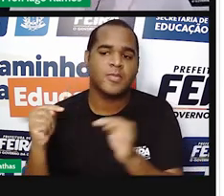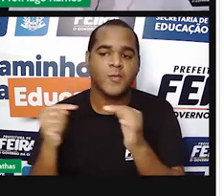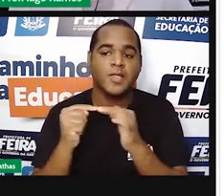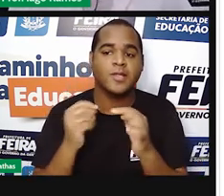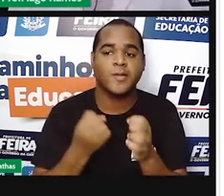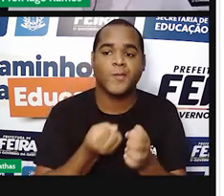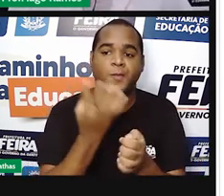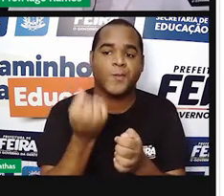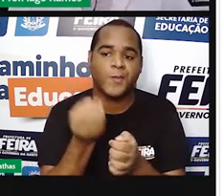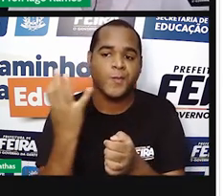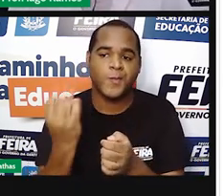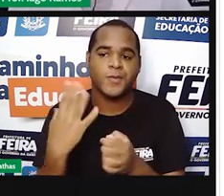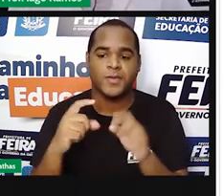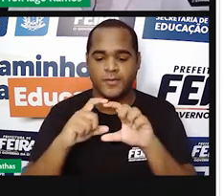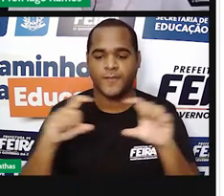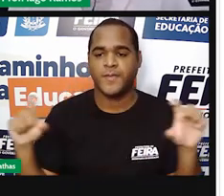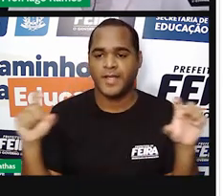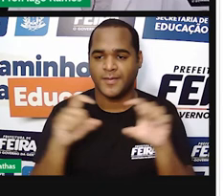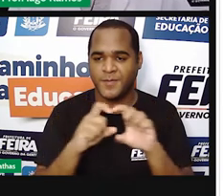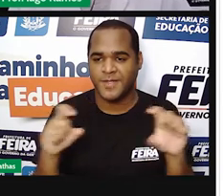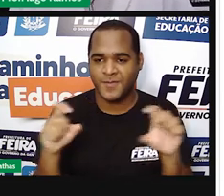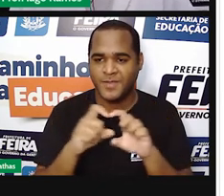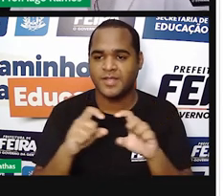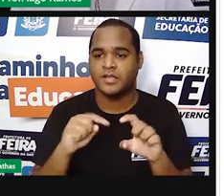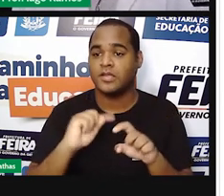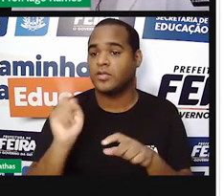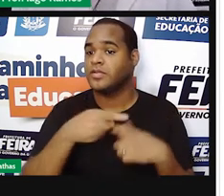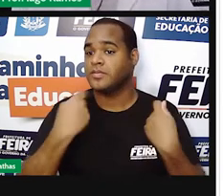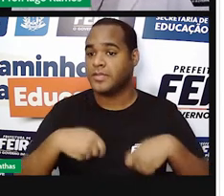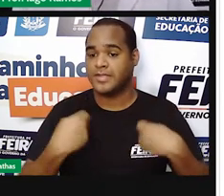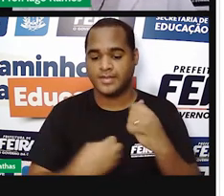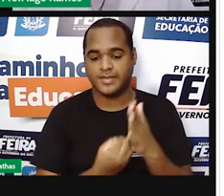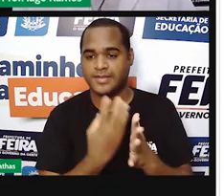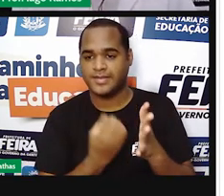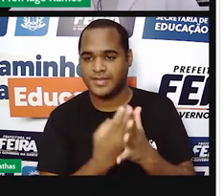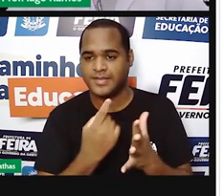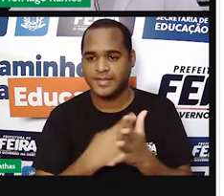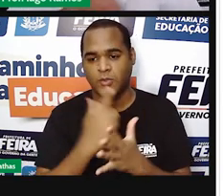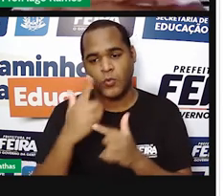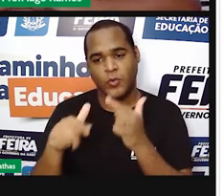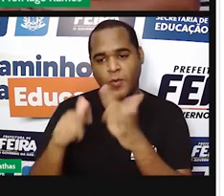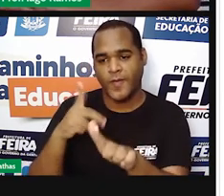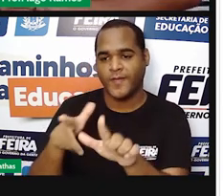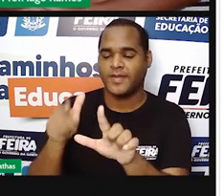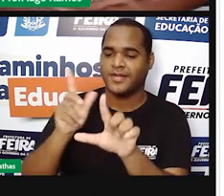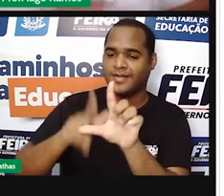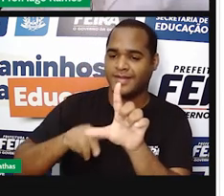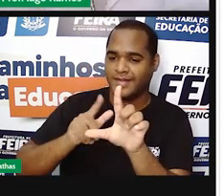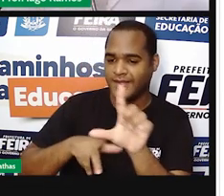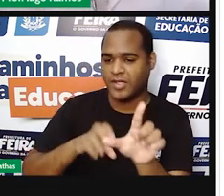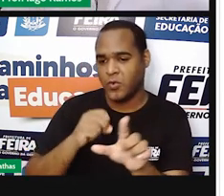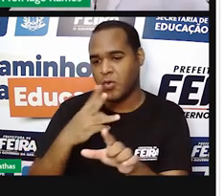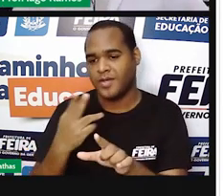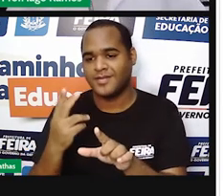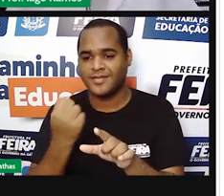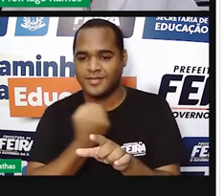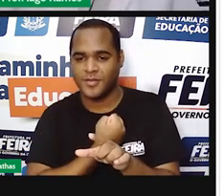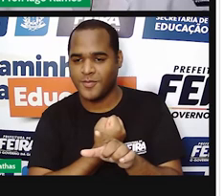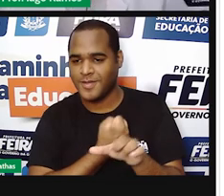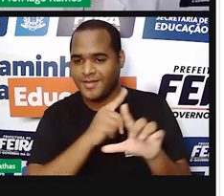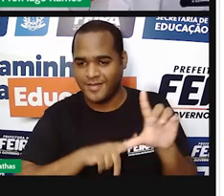encontrar a quantidade de placas que é possível fabricar sem repetir nenhum número